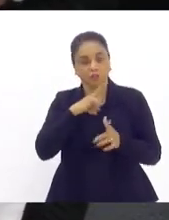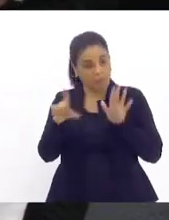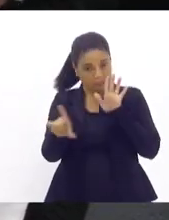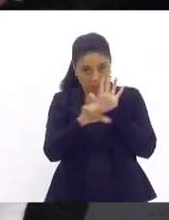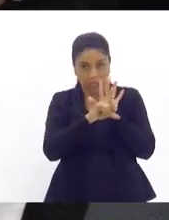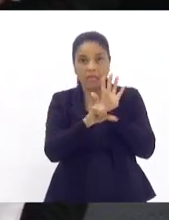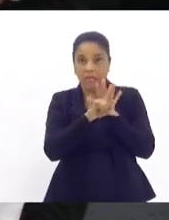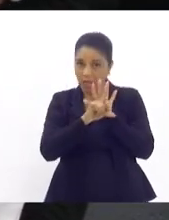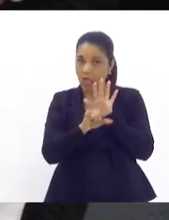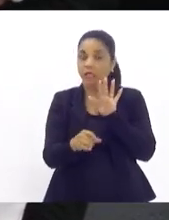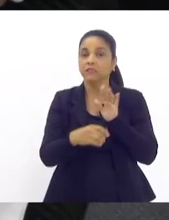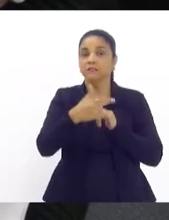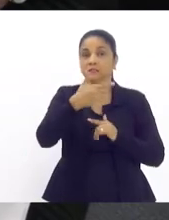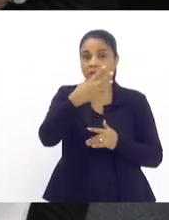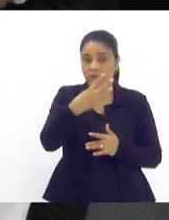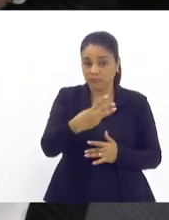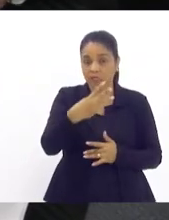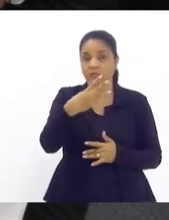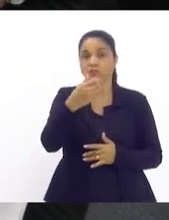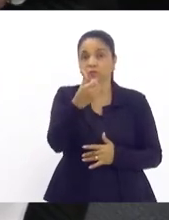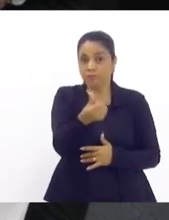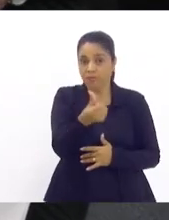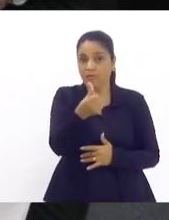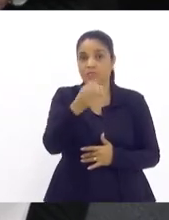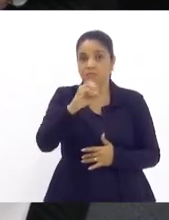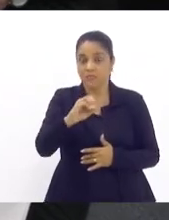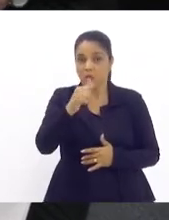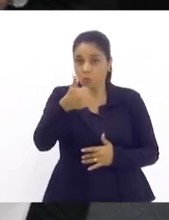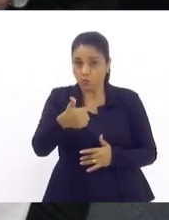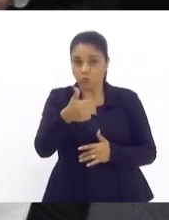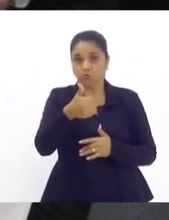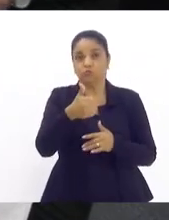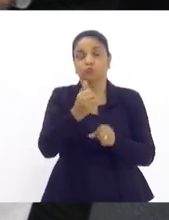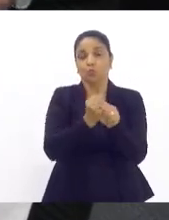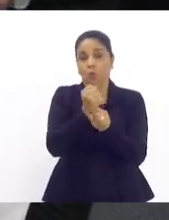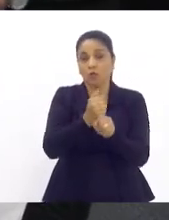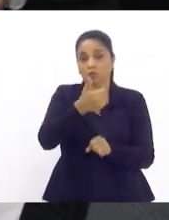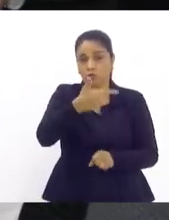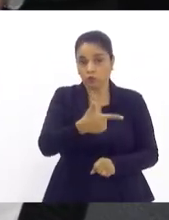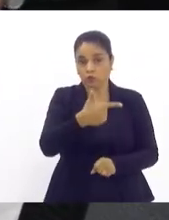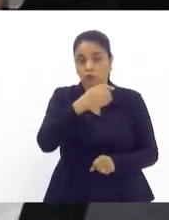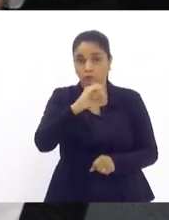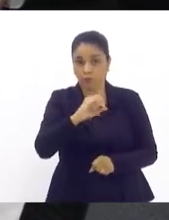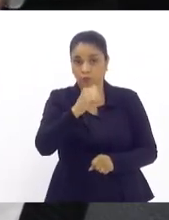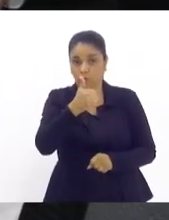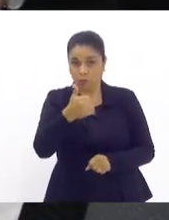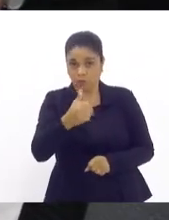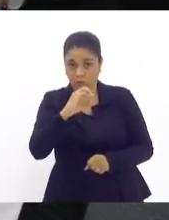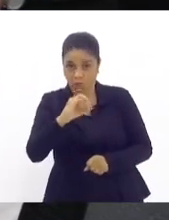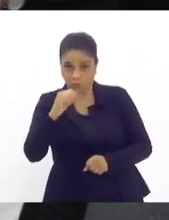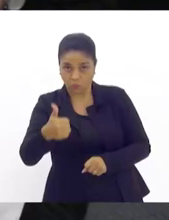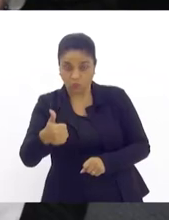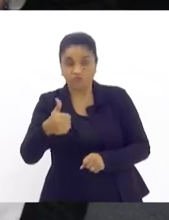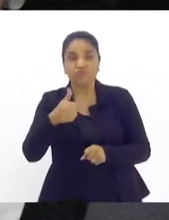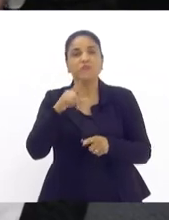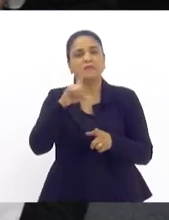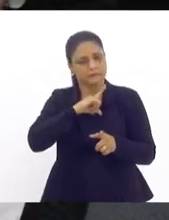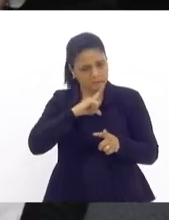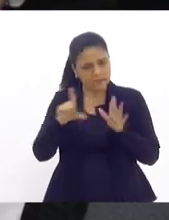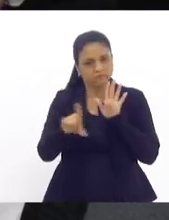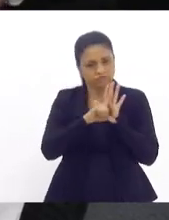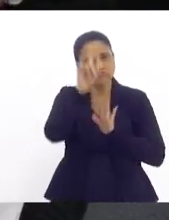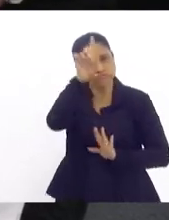que é 3601 de 2001 da Casa, que assegura às pessoas surdas o direito a serem atendidas